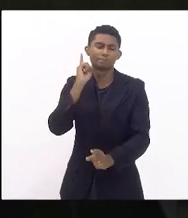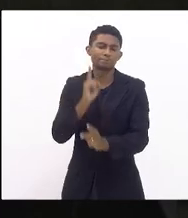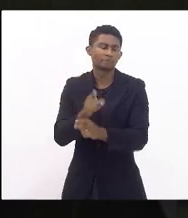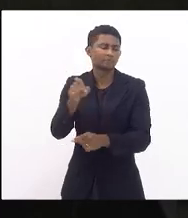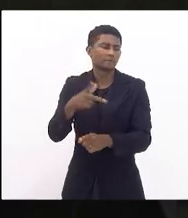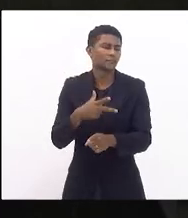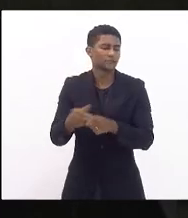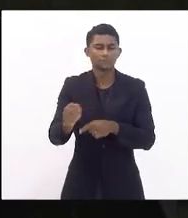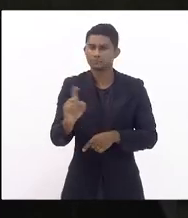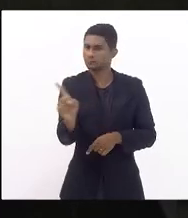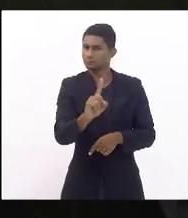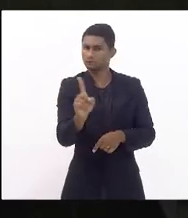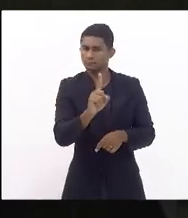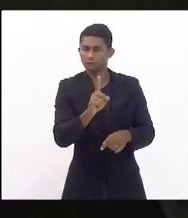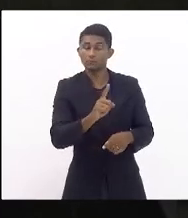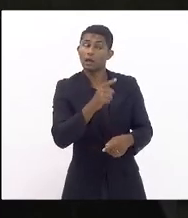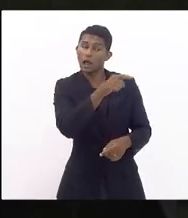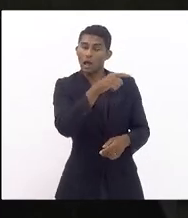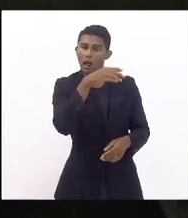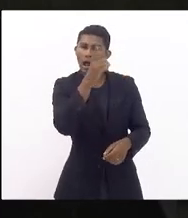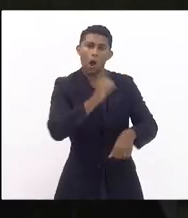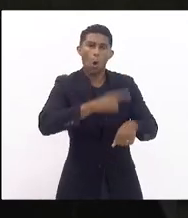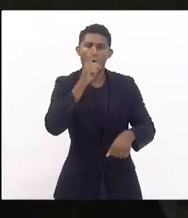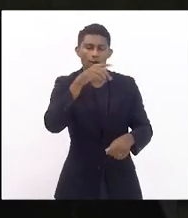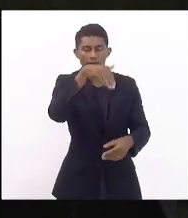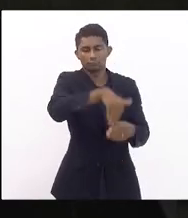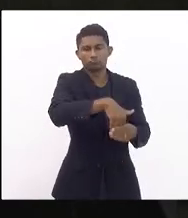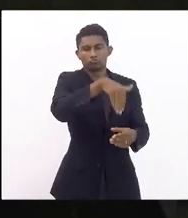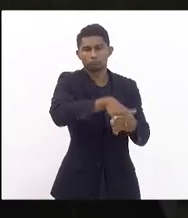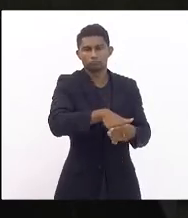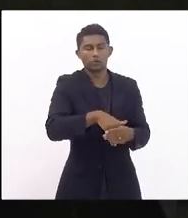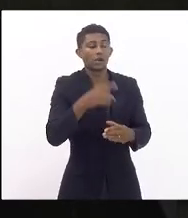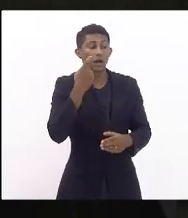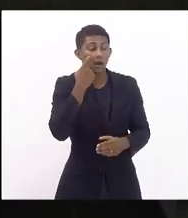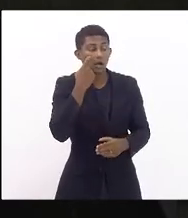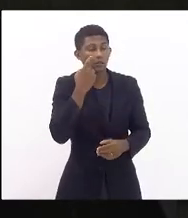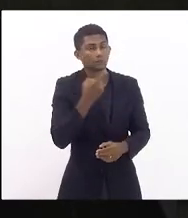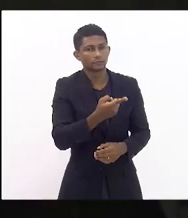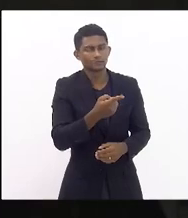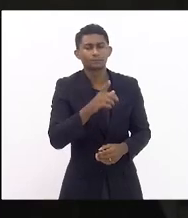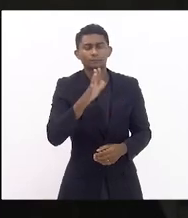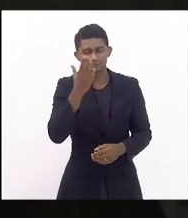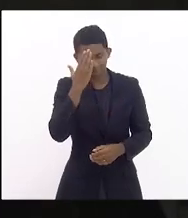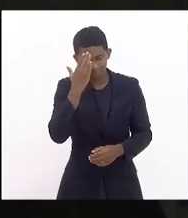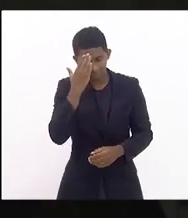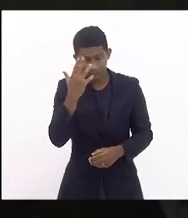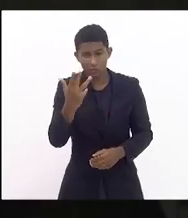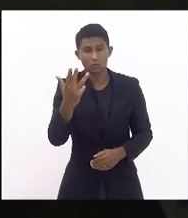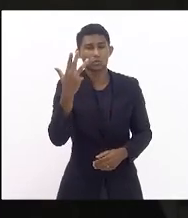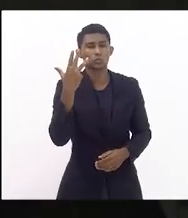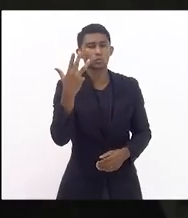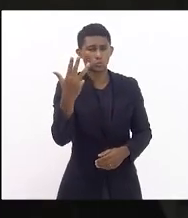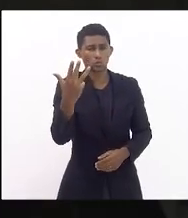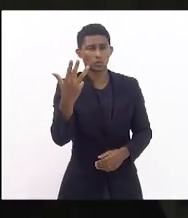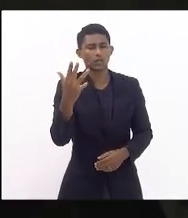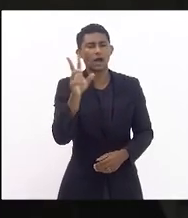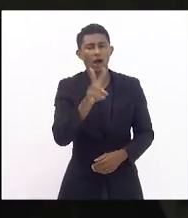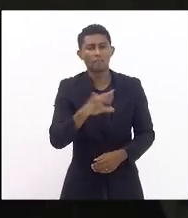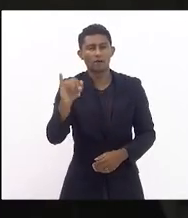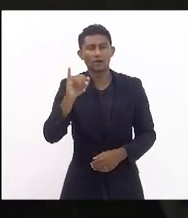aqui é inegável que o candidato Lula terá boa